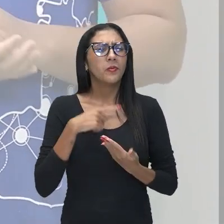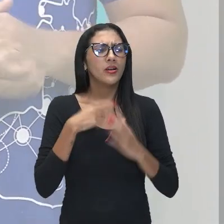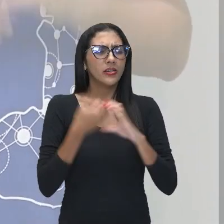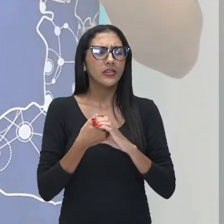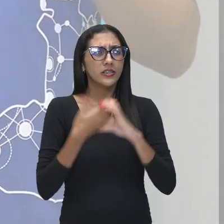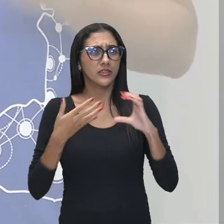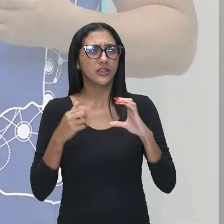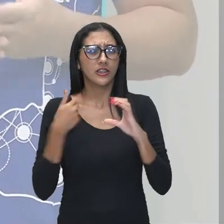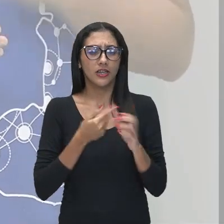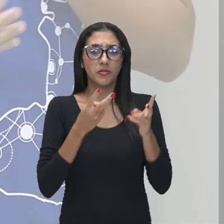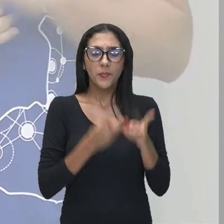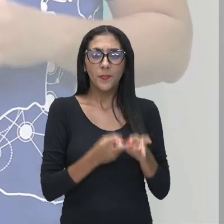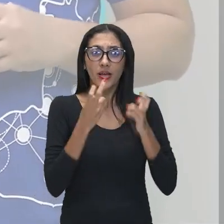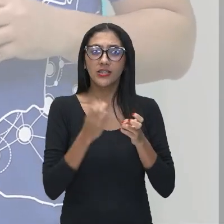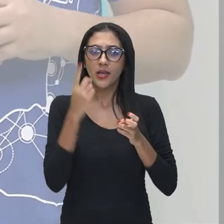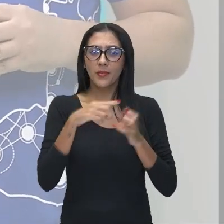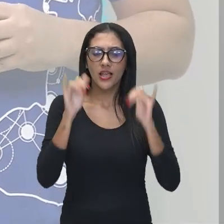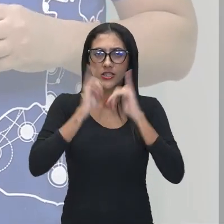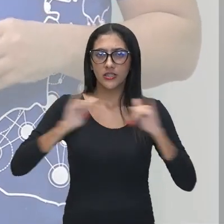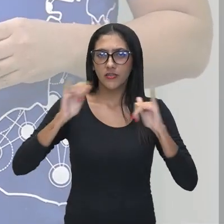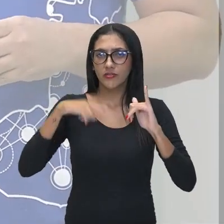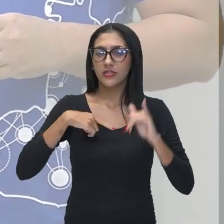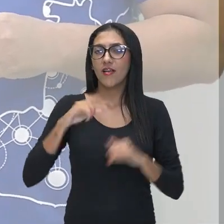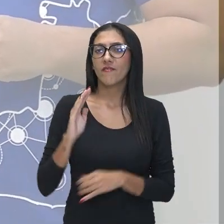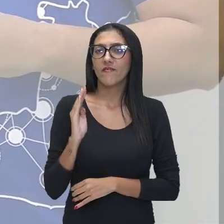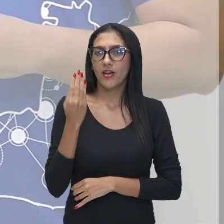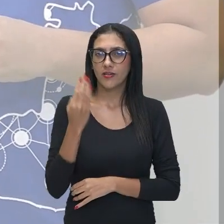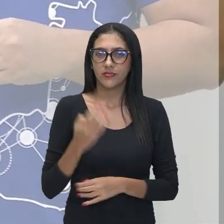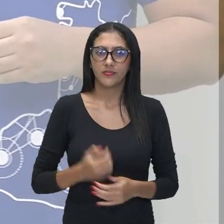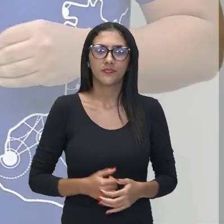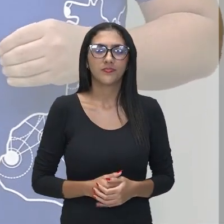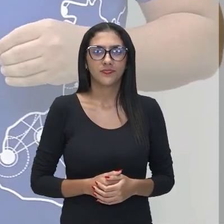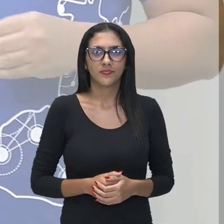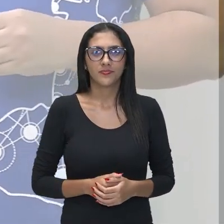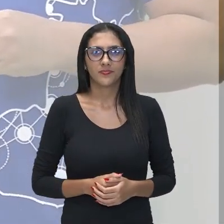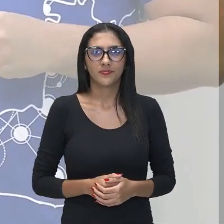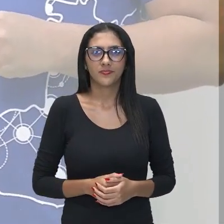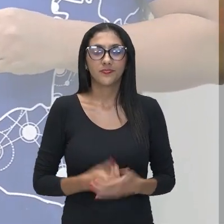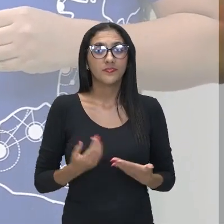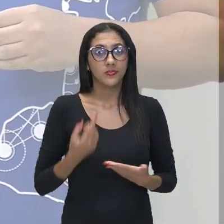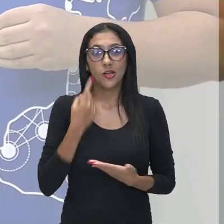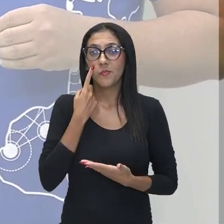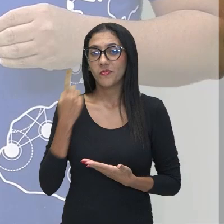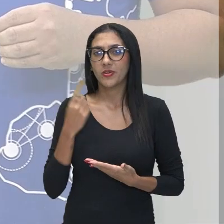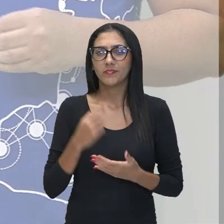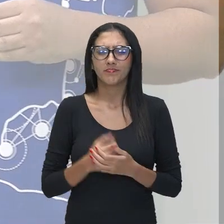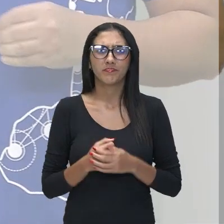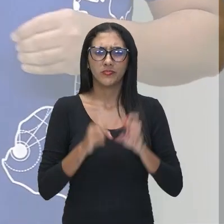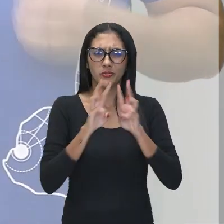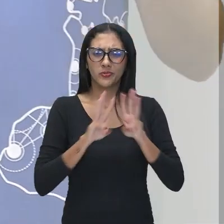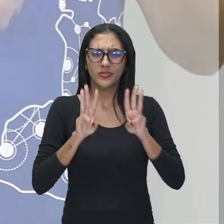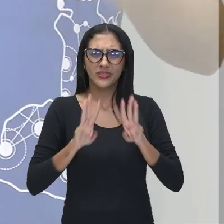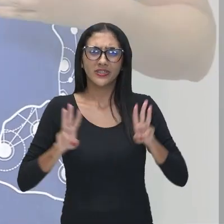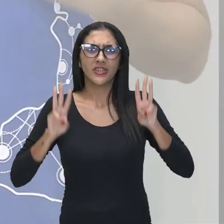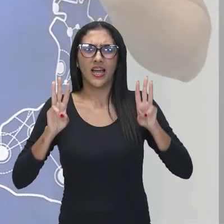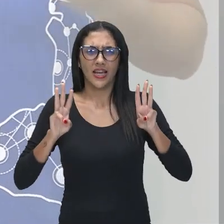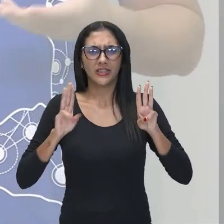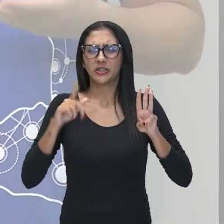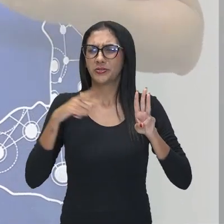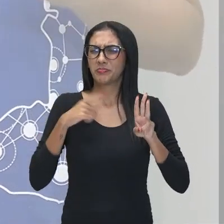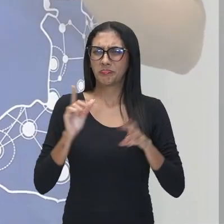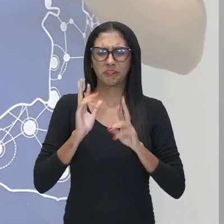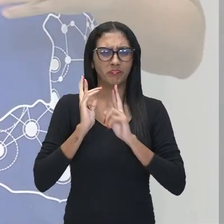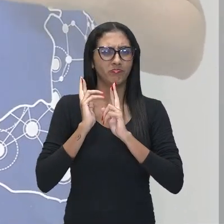a concluir que esta notícia é falsa? Então, observem que nós temos um site desconhecido quando observamos